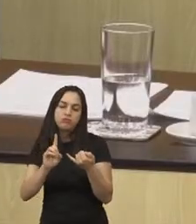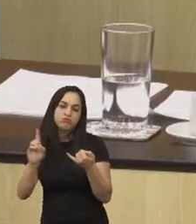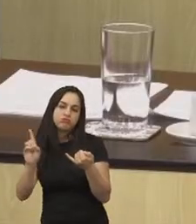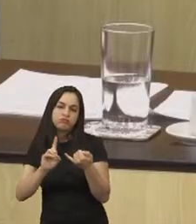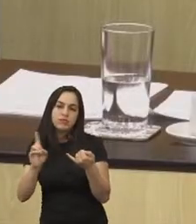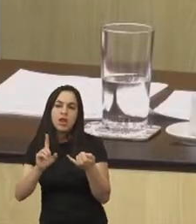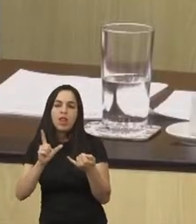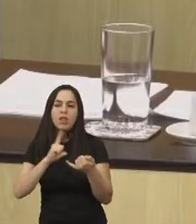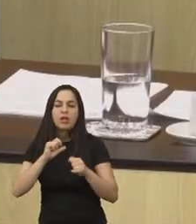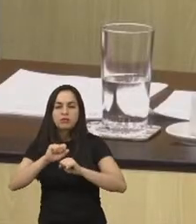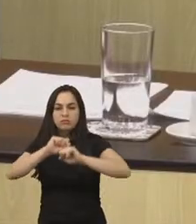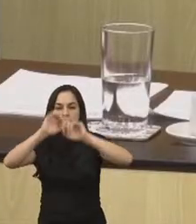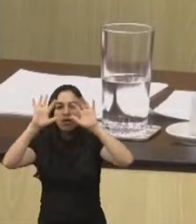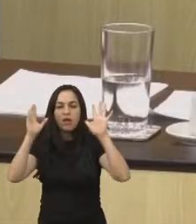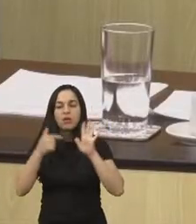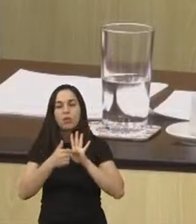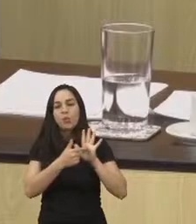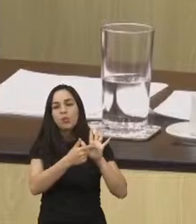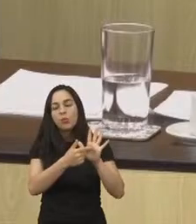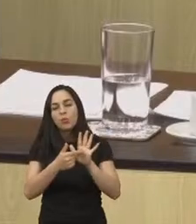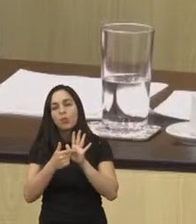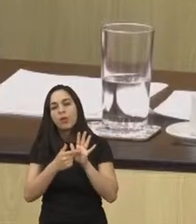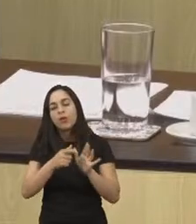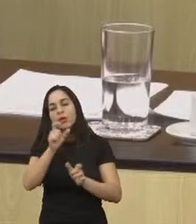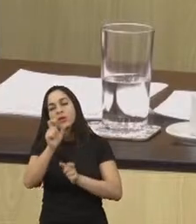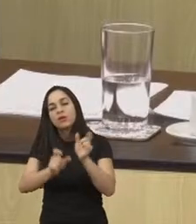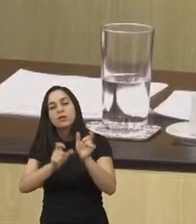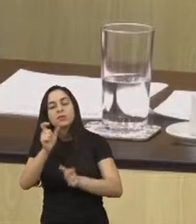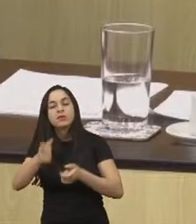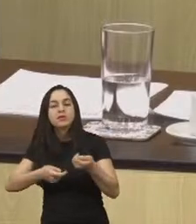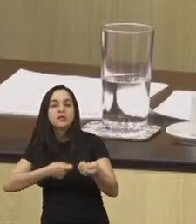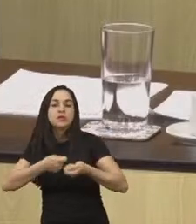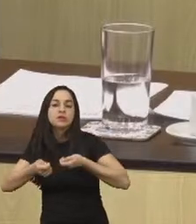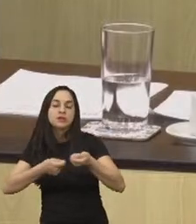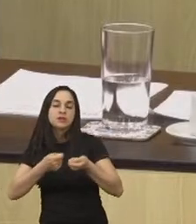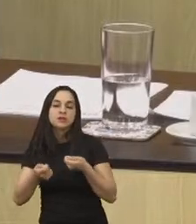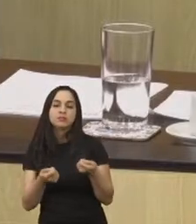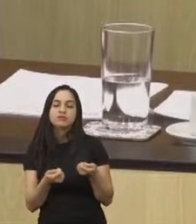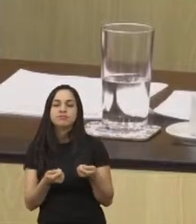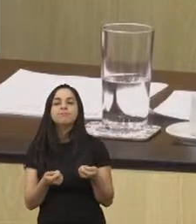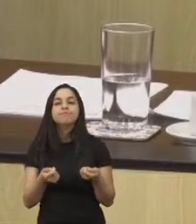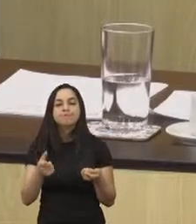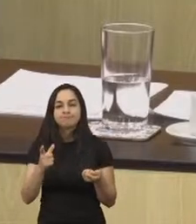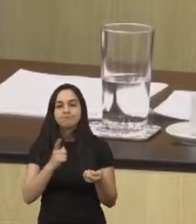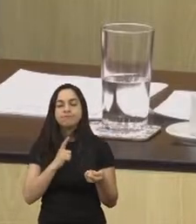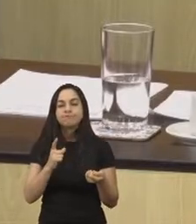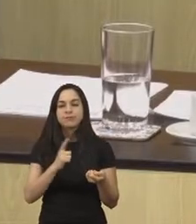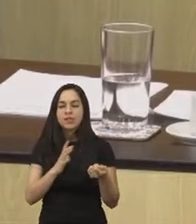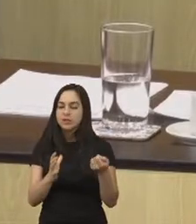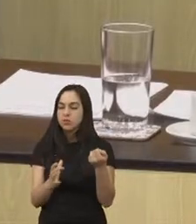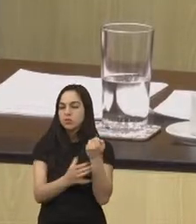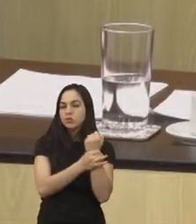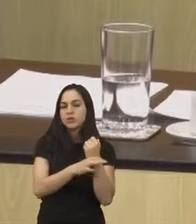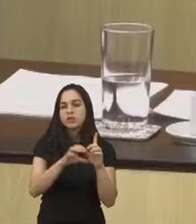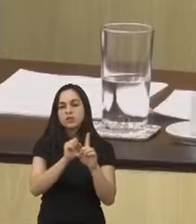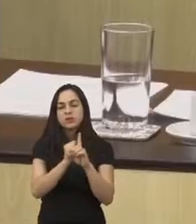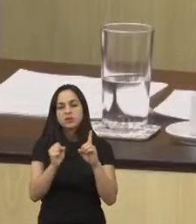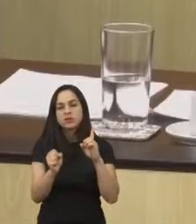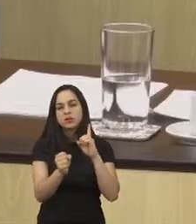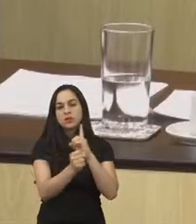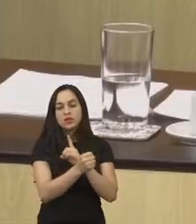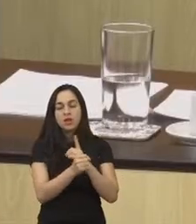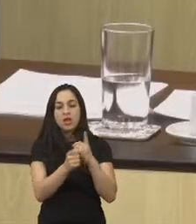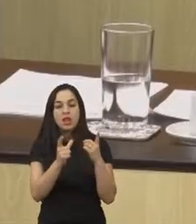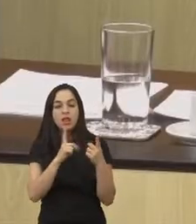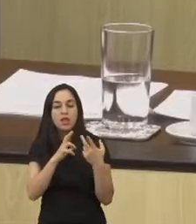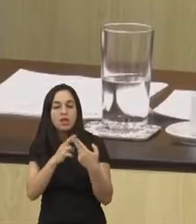máxima transparência na gestão de pessoal do município e assegurar à sociedade que o provimento de cargos